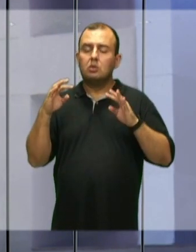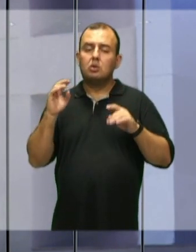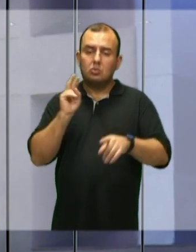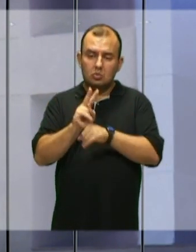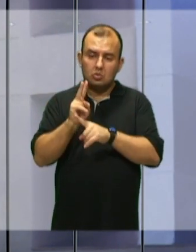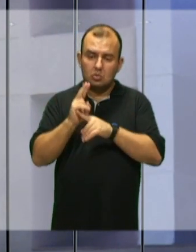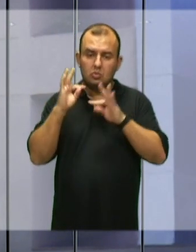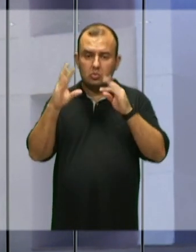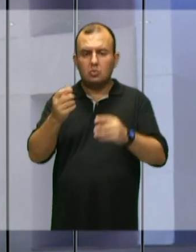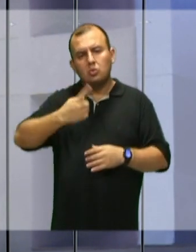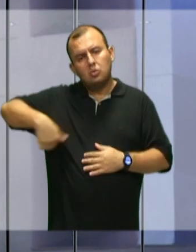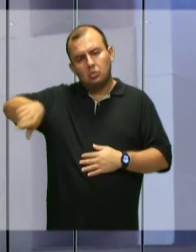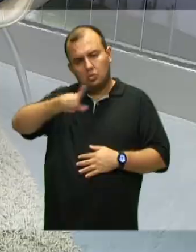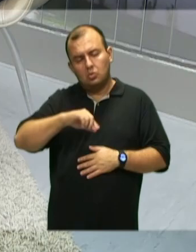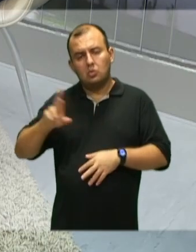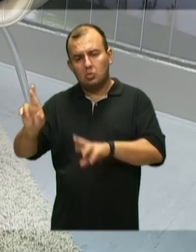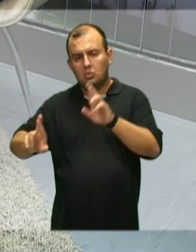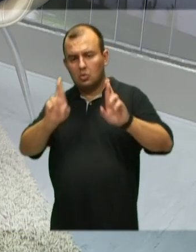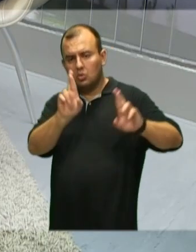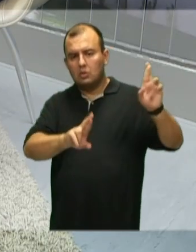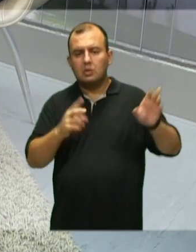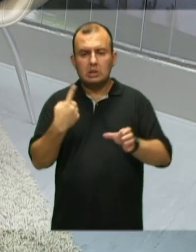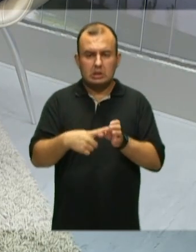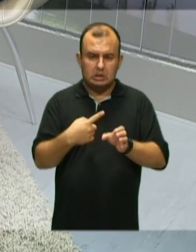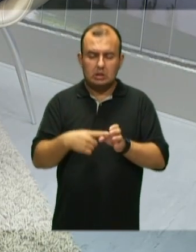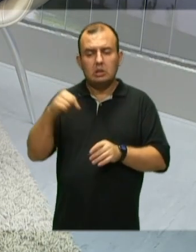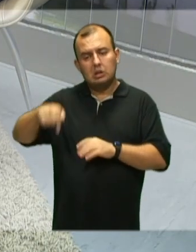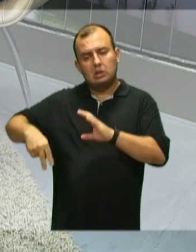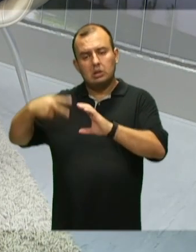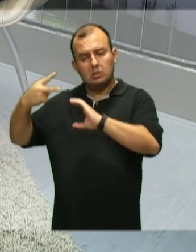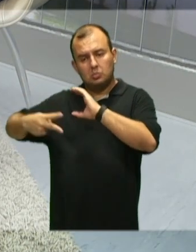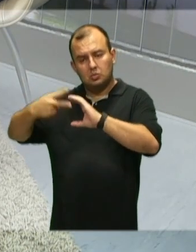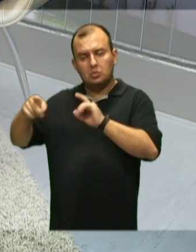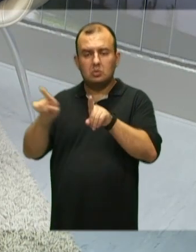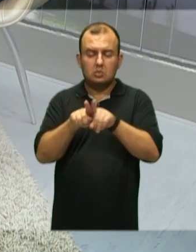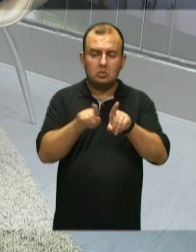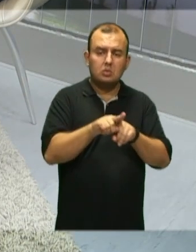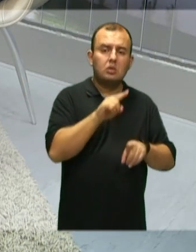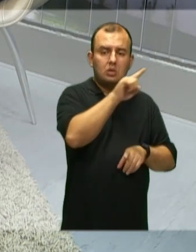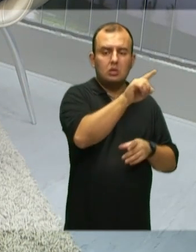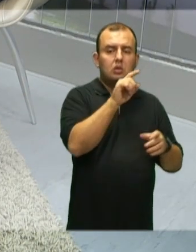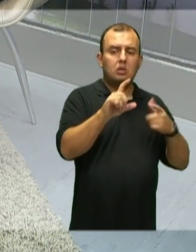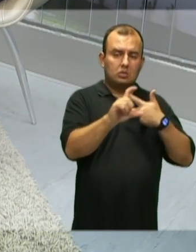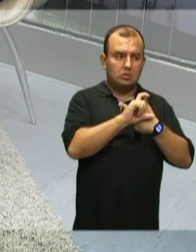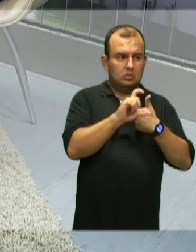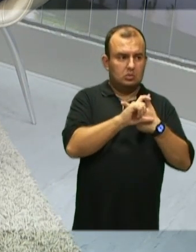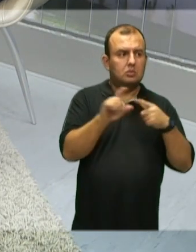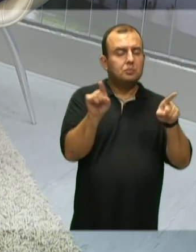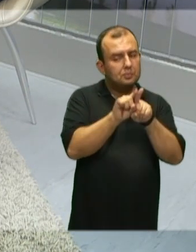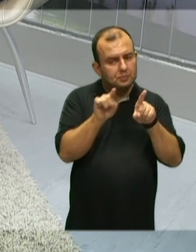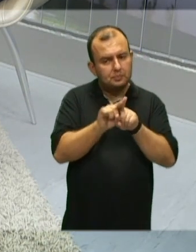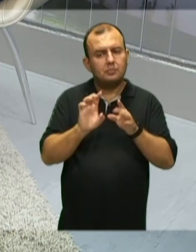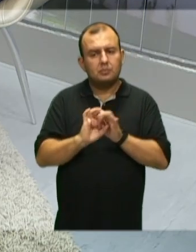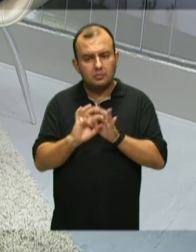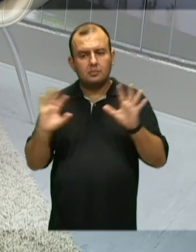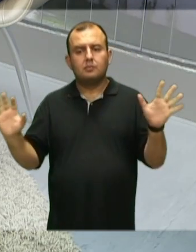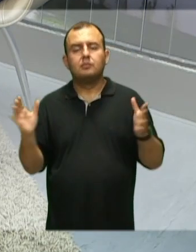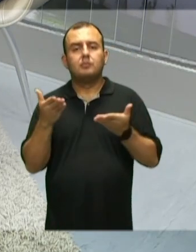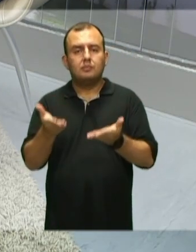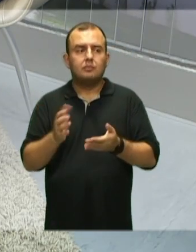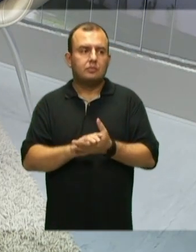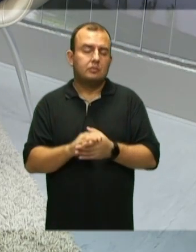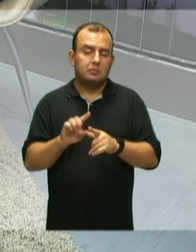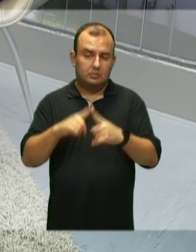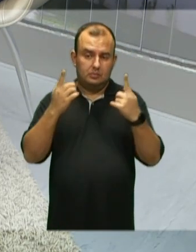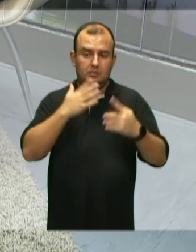né E quando eu falo nós a gente fala as lideranças da cidade aqueles que estão aqui na Câmara de Vereadores tanto aqueles que estão lá no executivo que se colocaram à disposição para isso mas